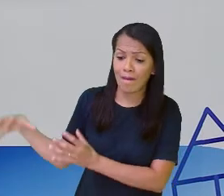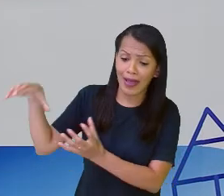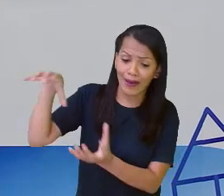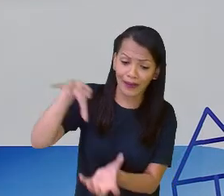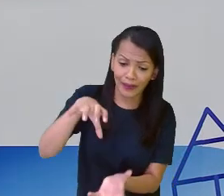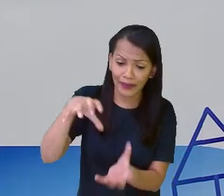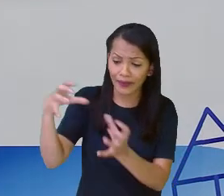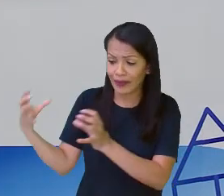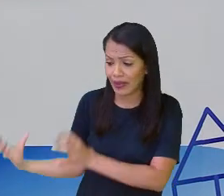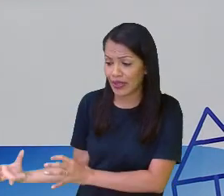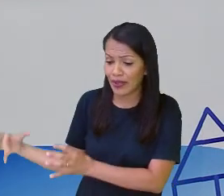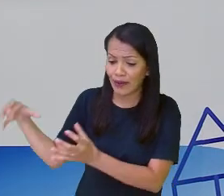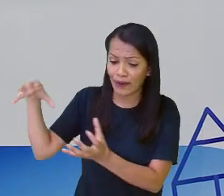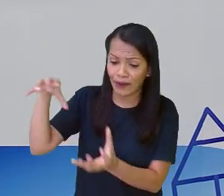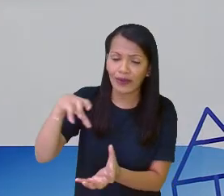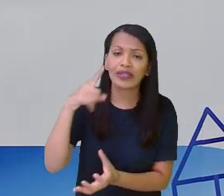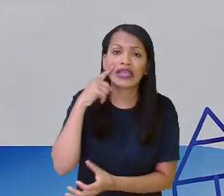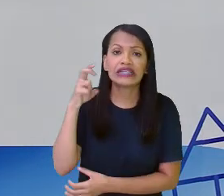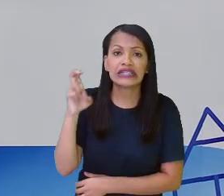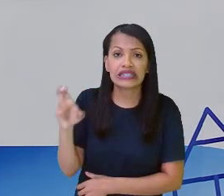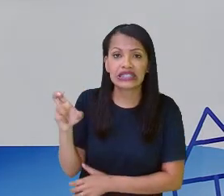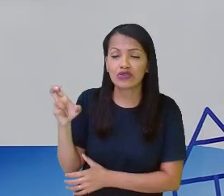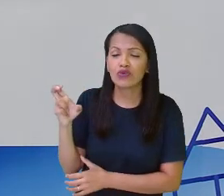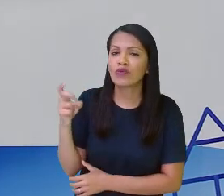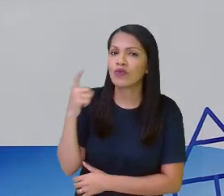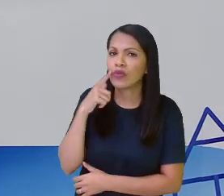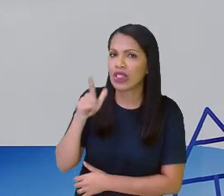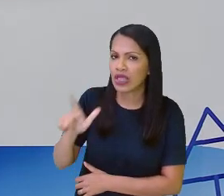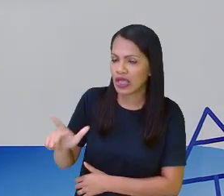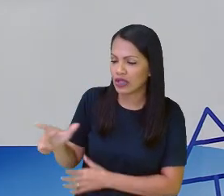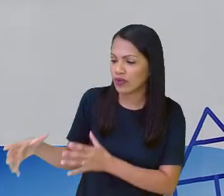5 baldes, com certeza. Eu poderia utilizar também, ó,